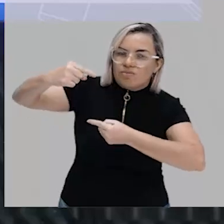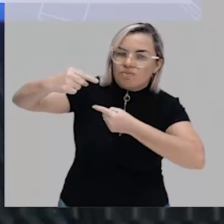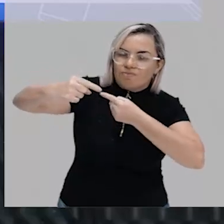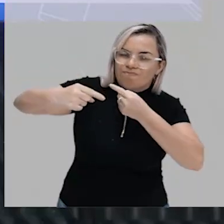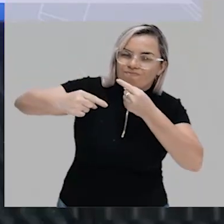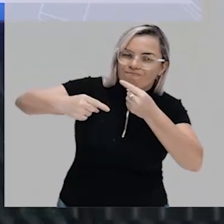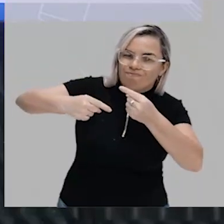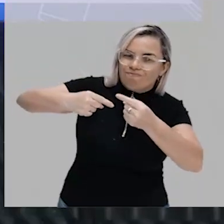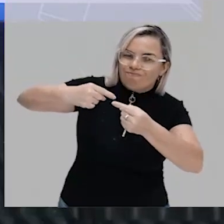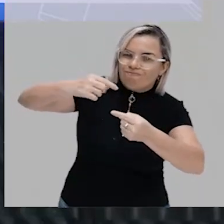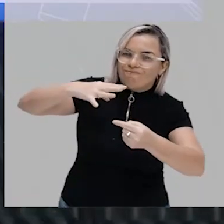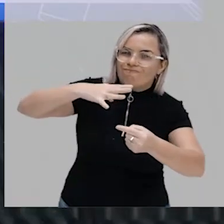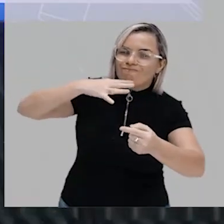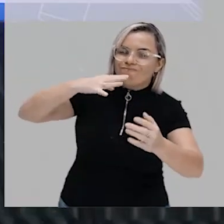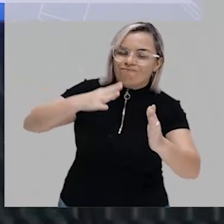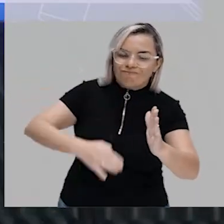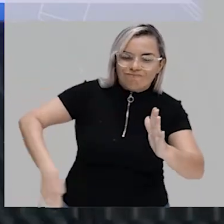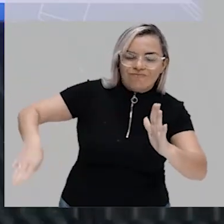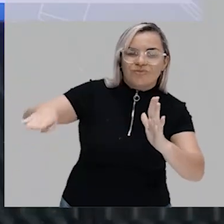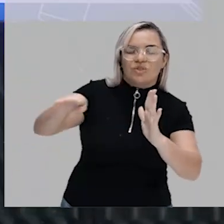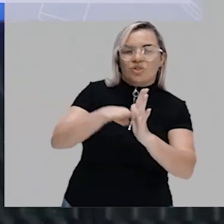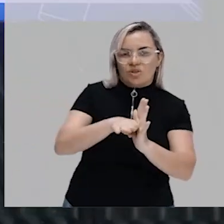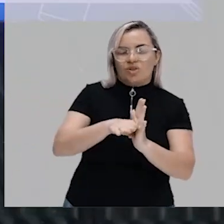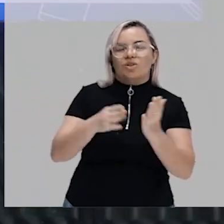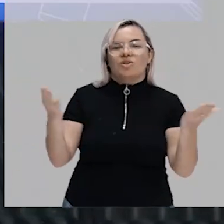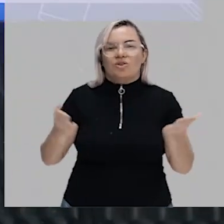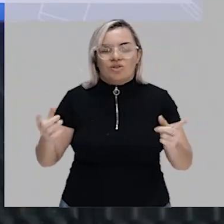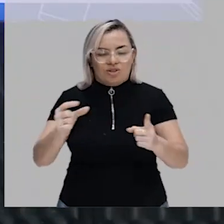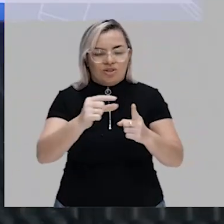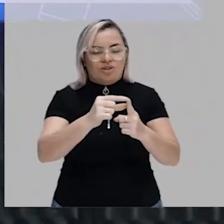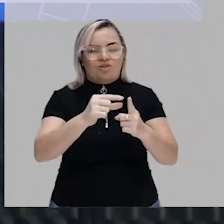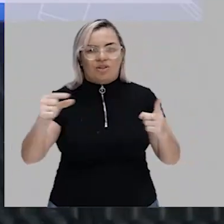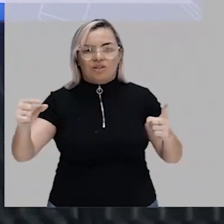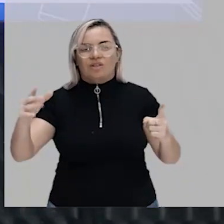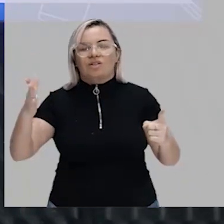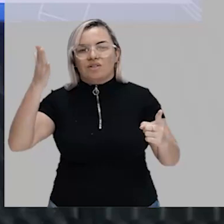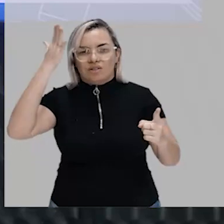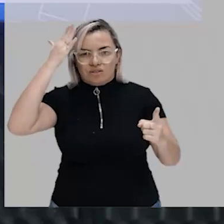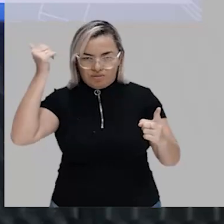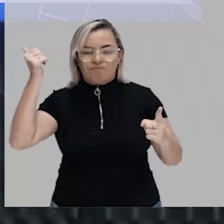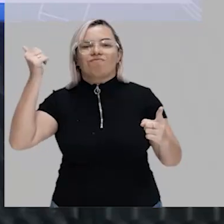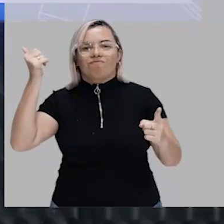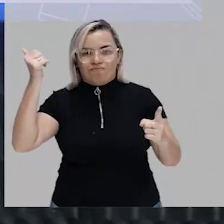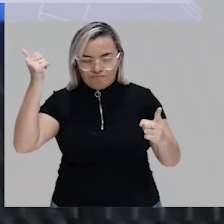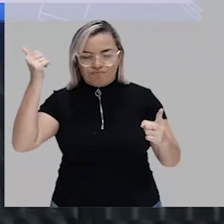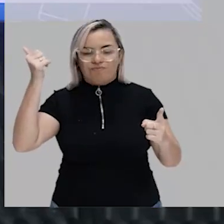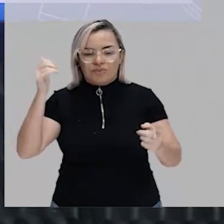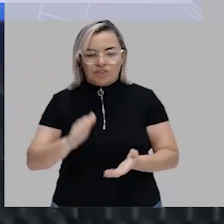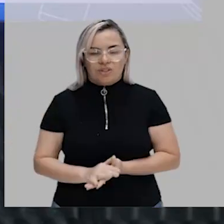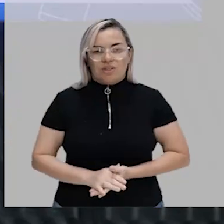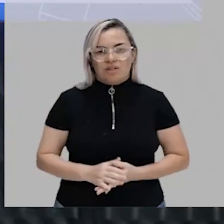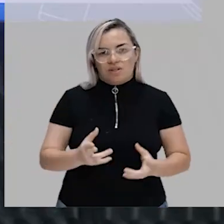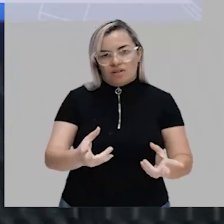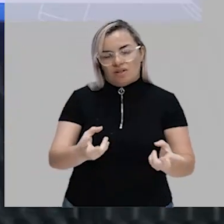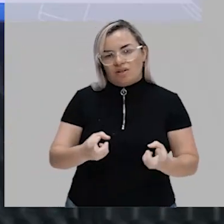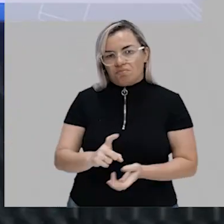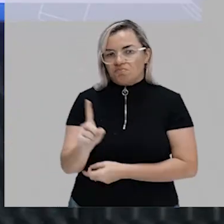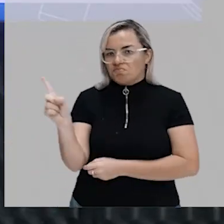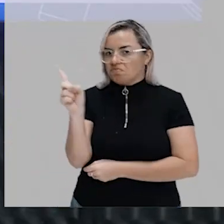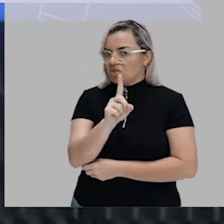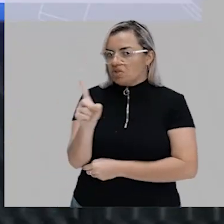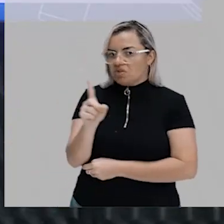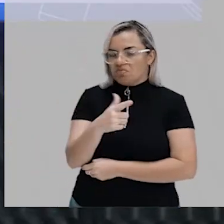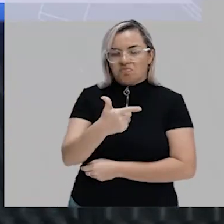chegar na frase que os mais antigos dizem para a gente. Percebe que não existe necessariamente uma